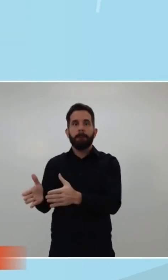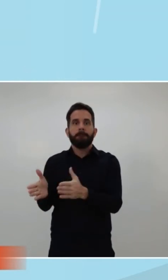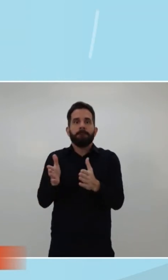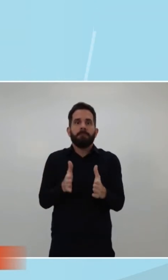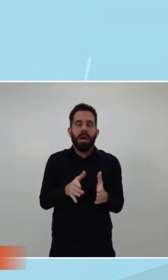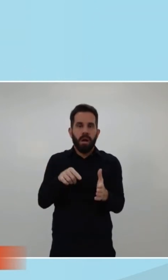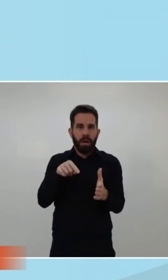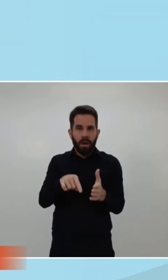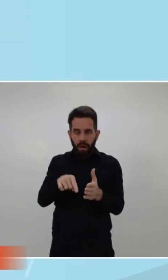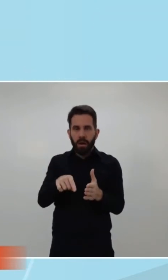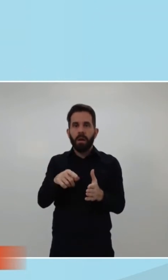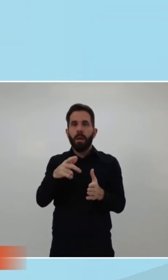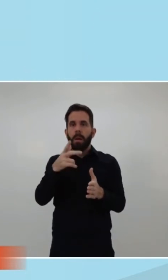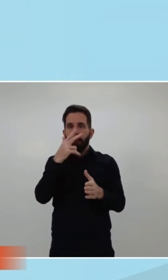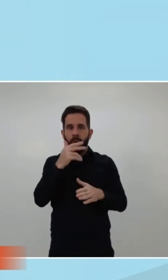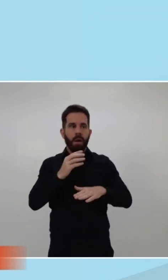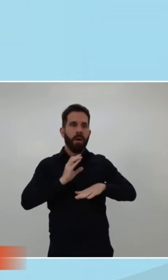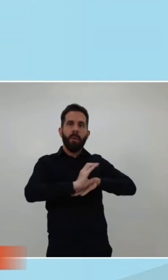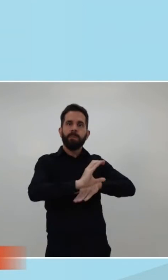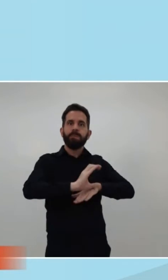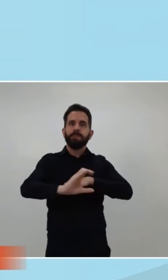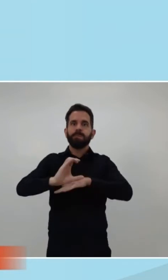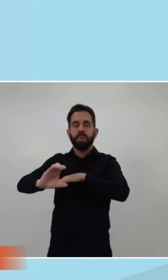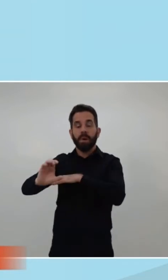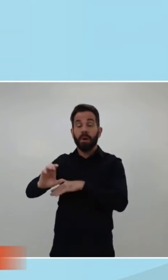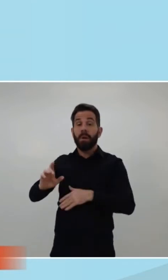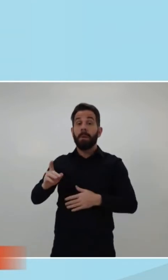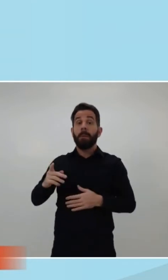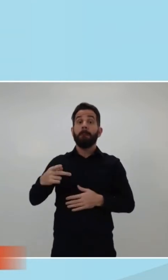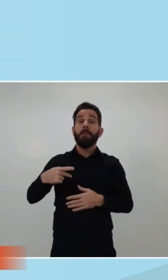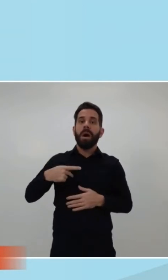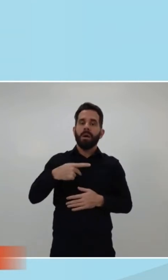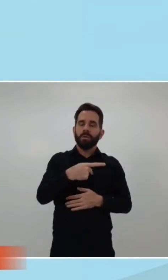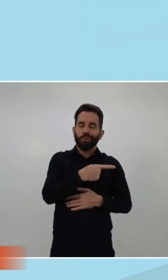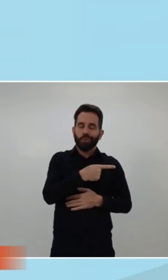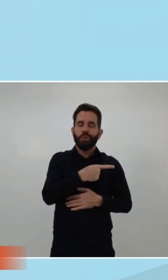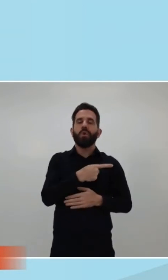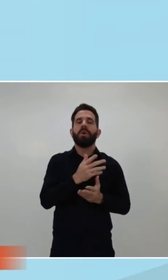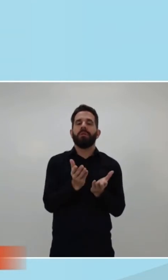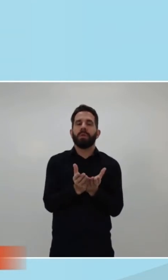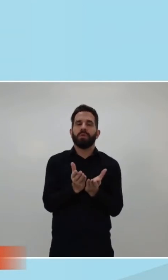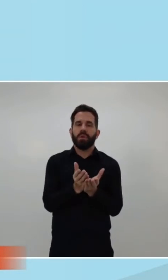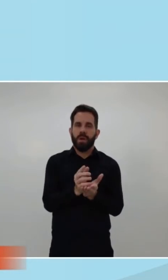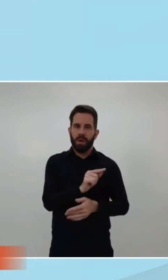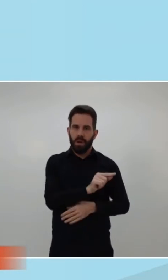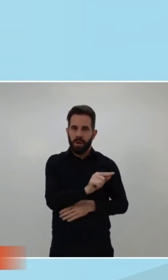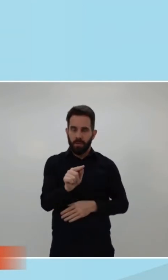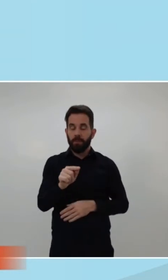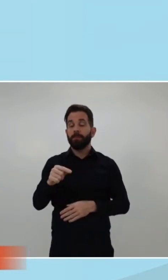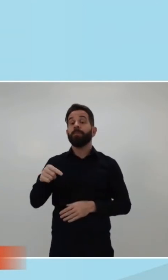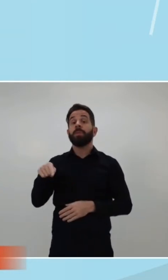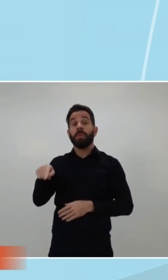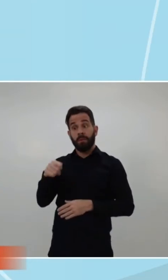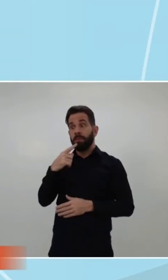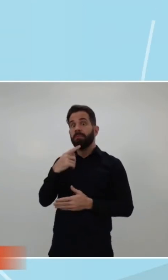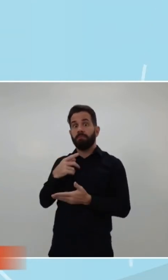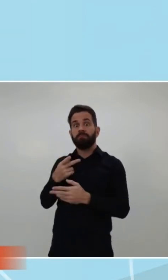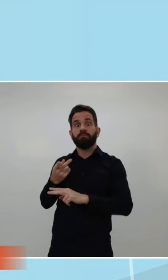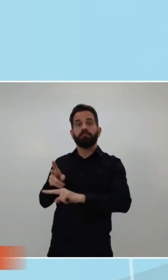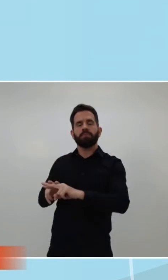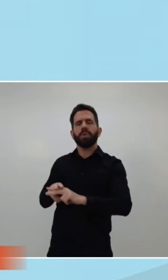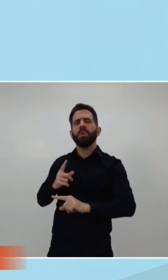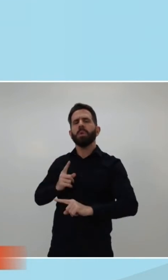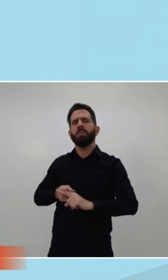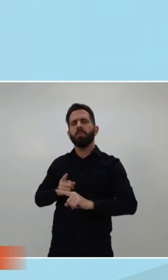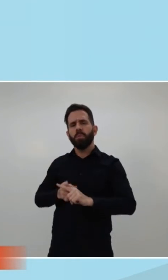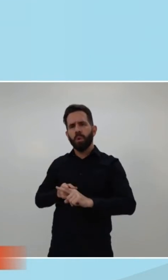pastores evangélicos. O mandado de prisão preventiva, expedido contra Milton Ribeiro, cita os crimes de corrupção